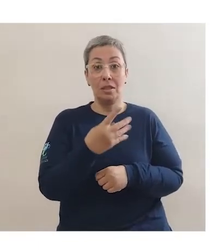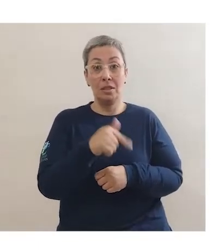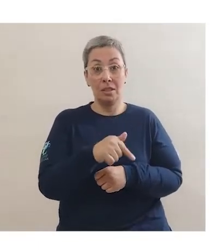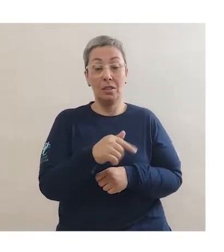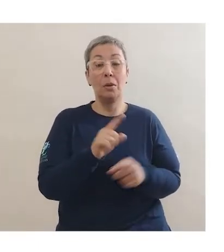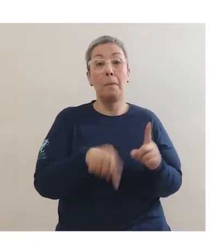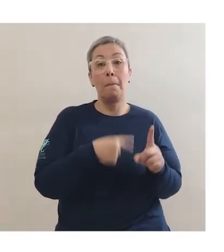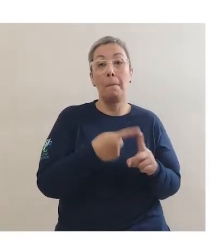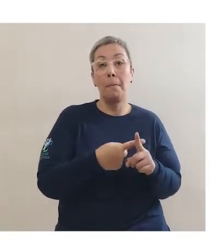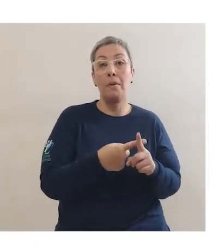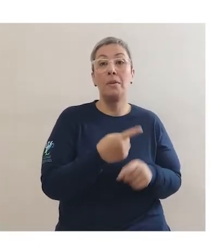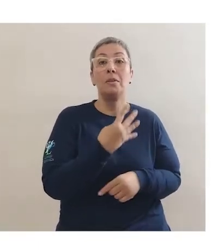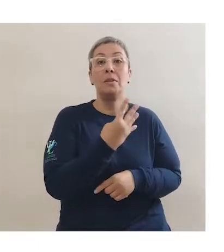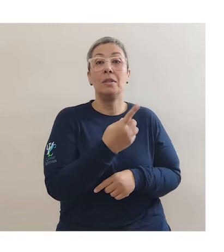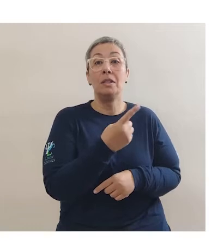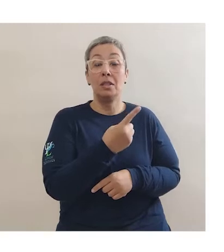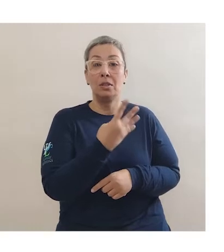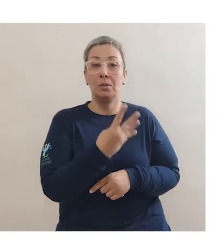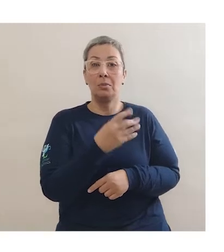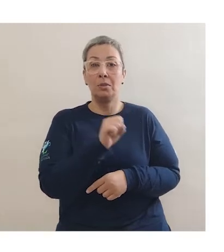29.017 e o terceiro com